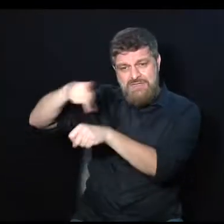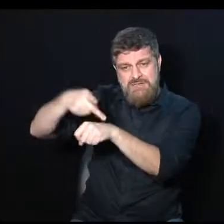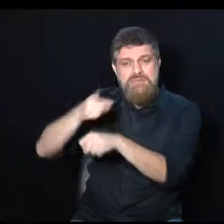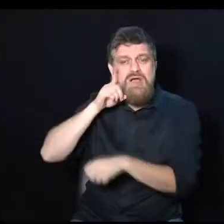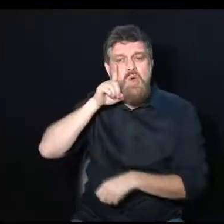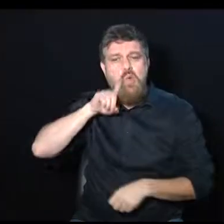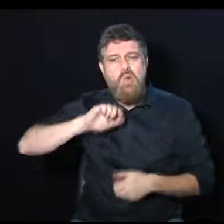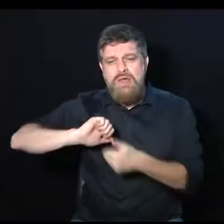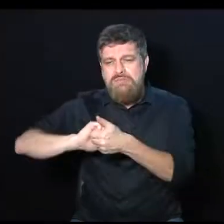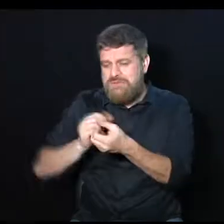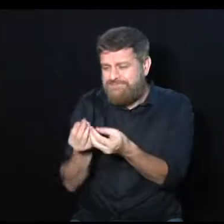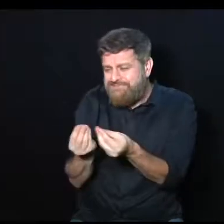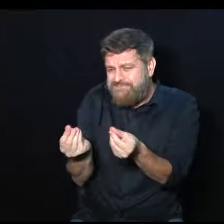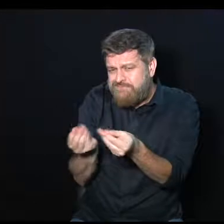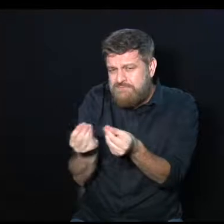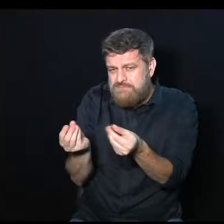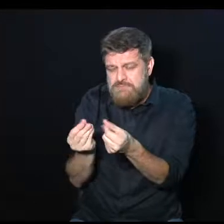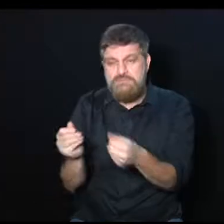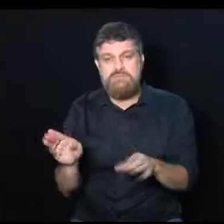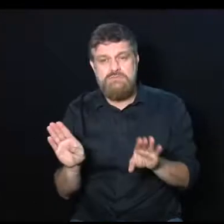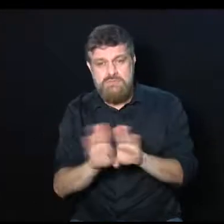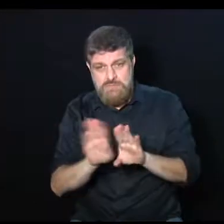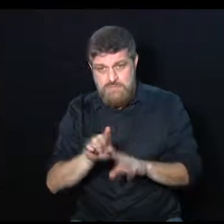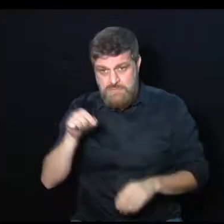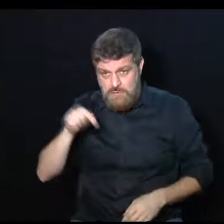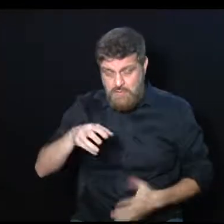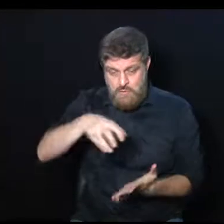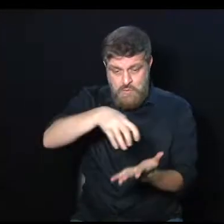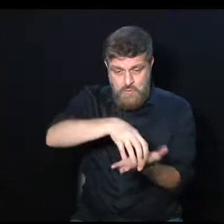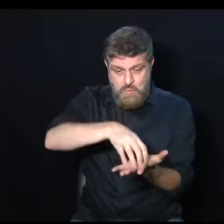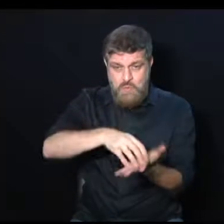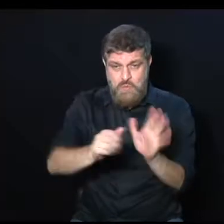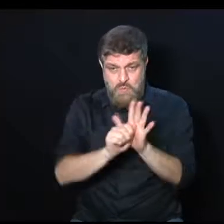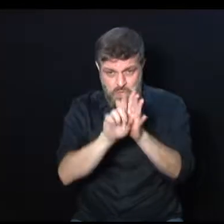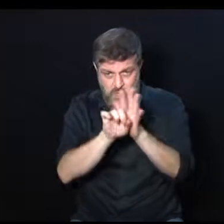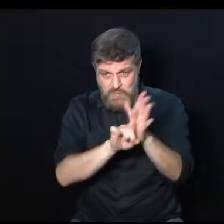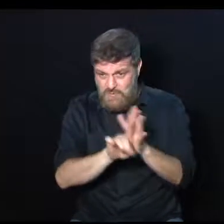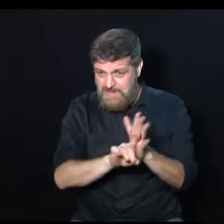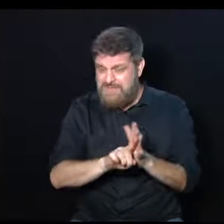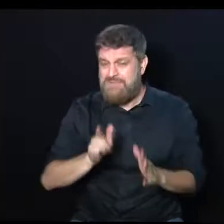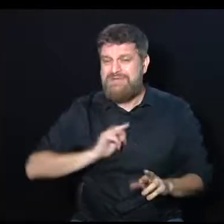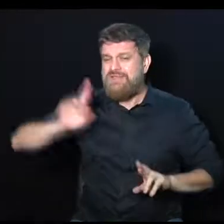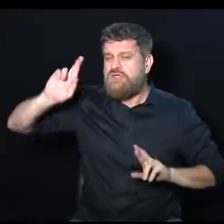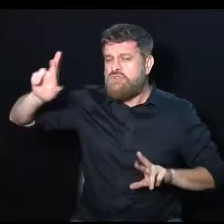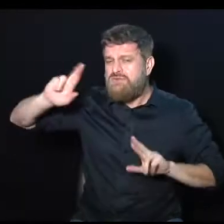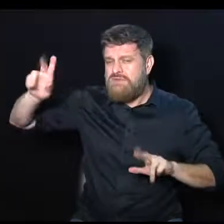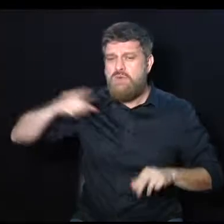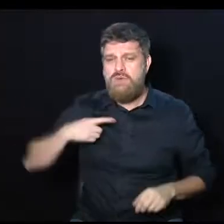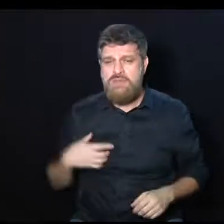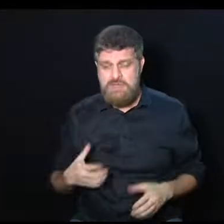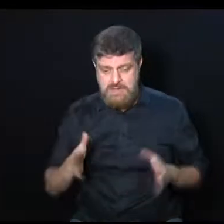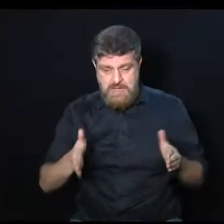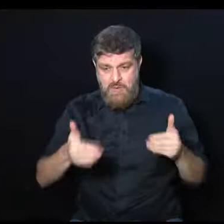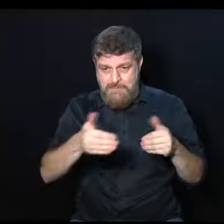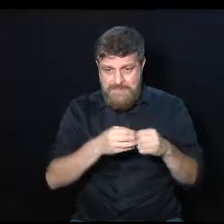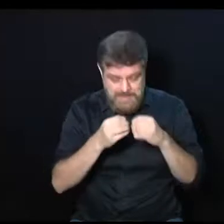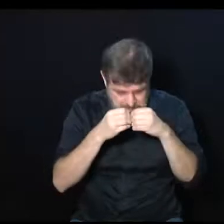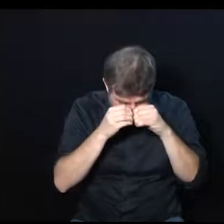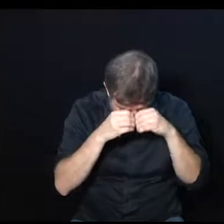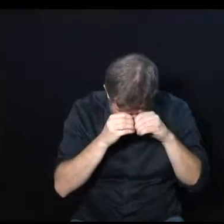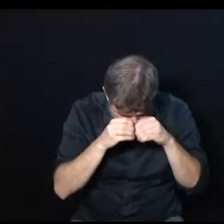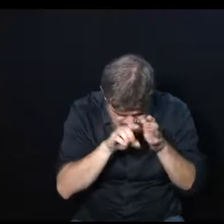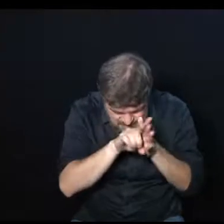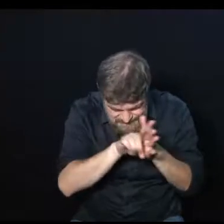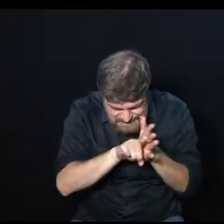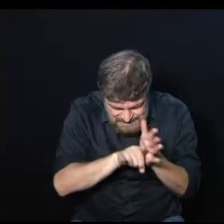qualidade. Além disso, o centro também tem um diferencial em outros centros do país, que é um laboratório de toxicologia analítica de